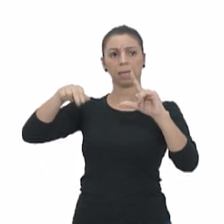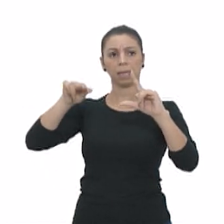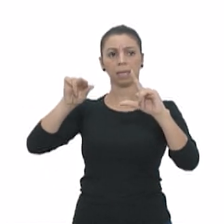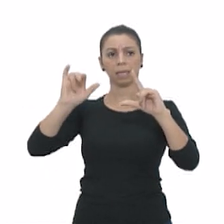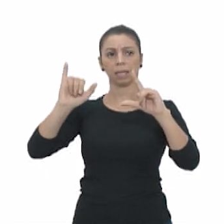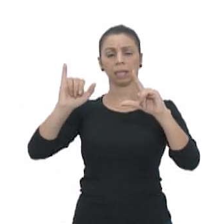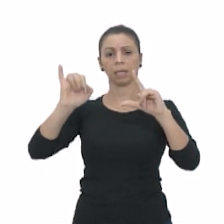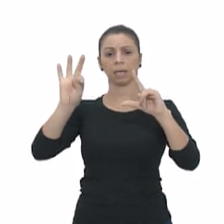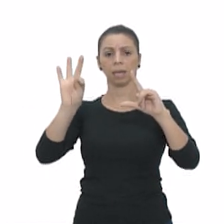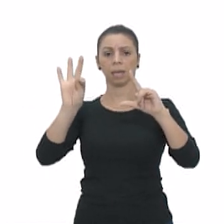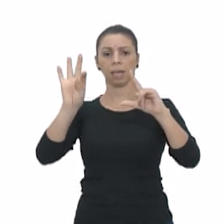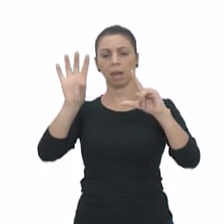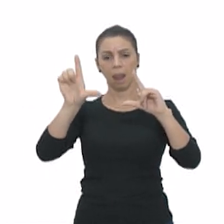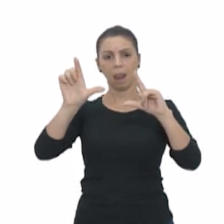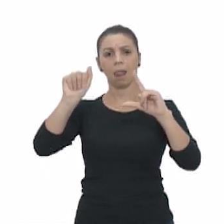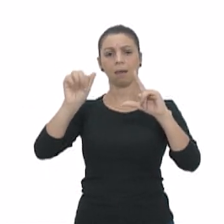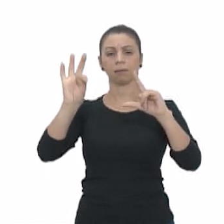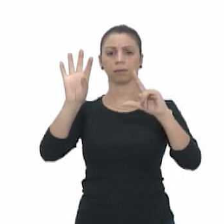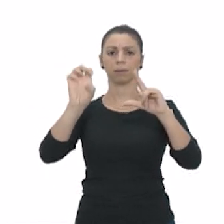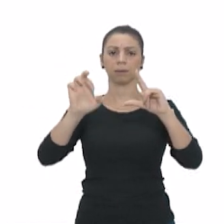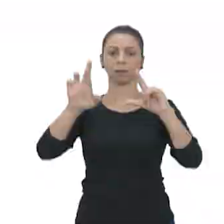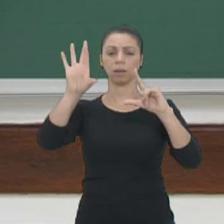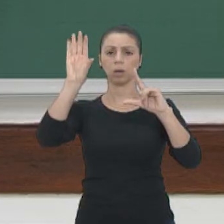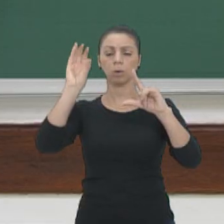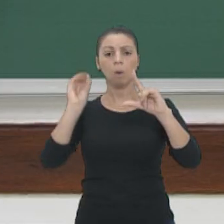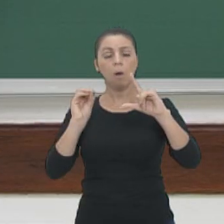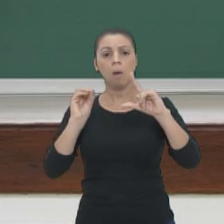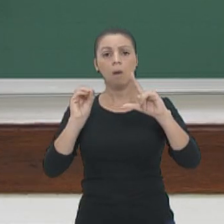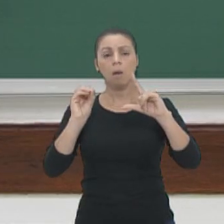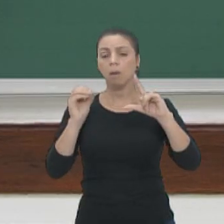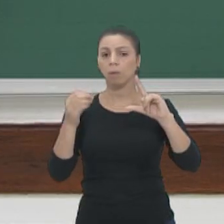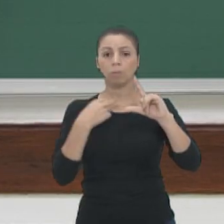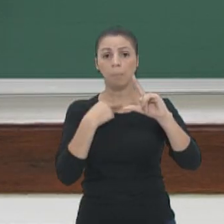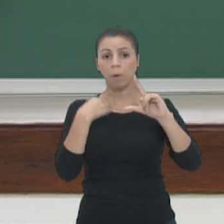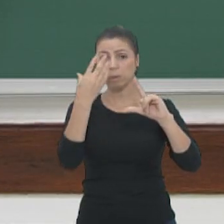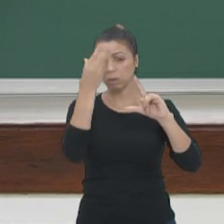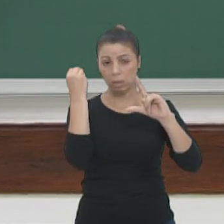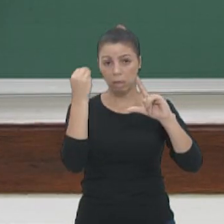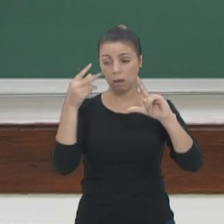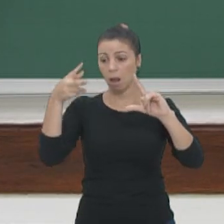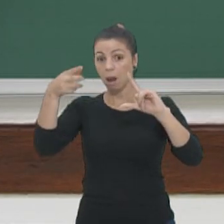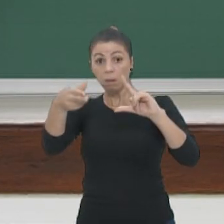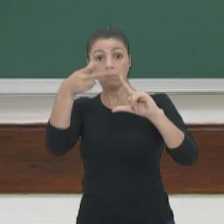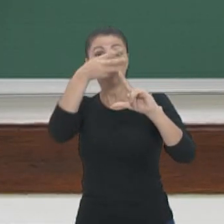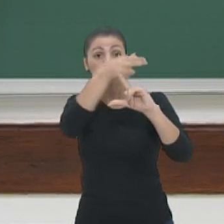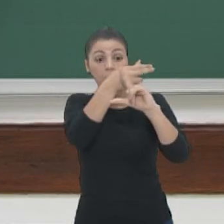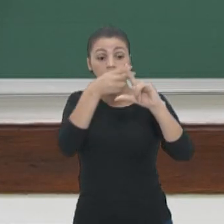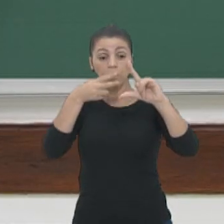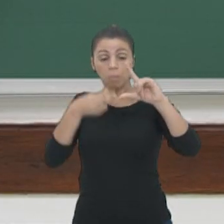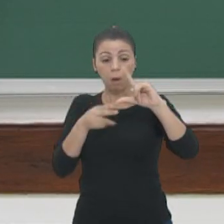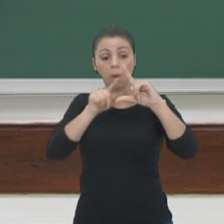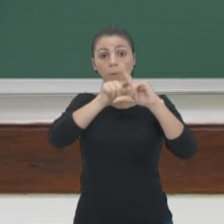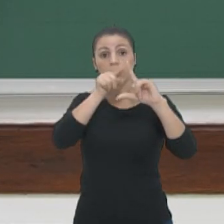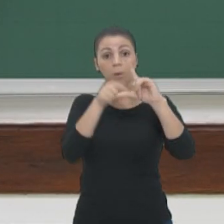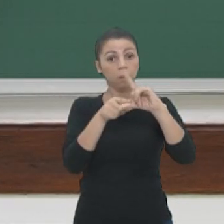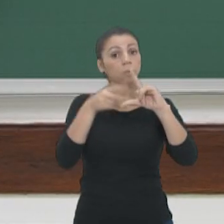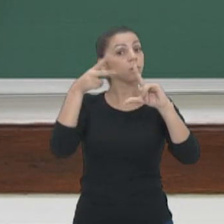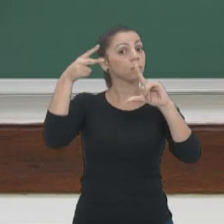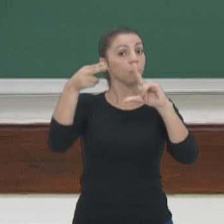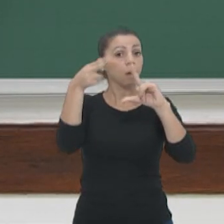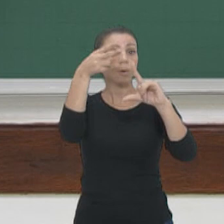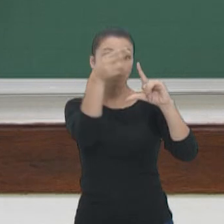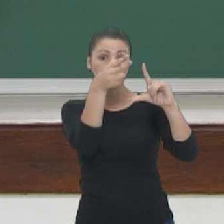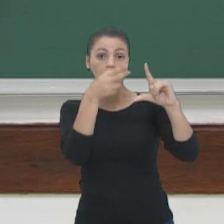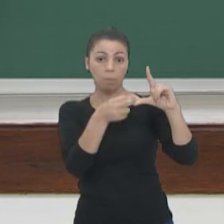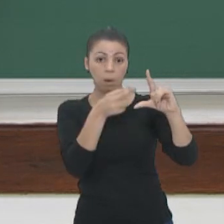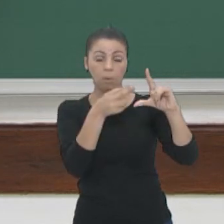Então, fechou, né, gente? O triângulo equilátero a gente não pode mais esquecer. Lados iguais, ângulos iguais. Então, a minha resposta